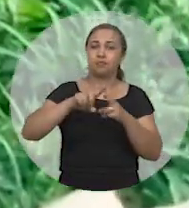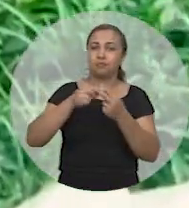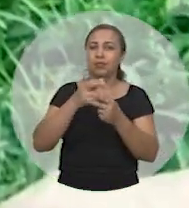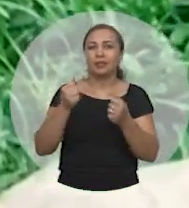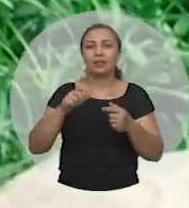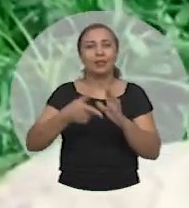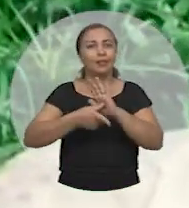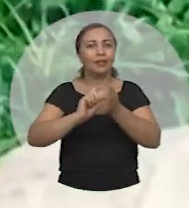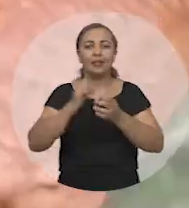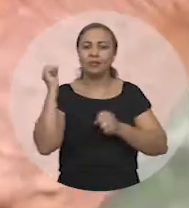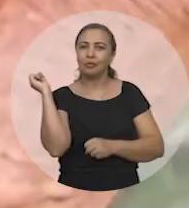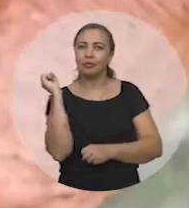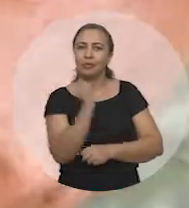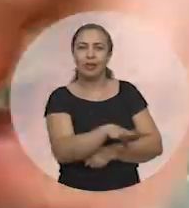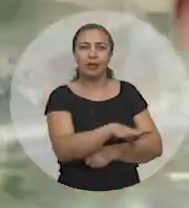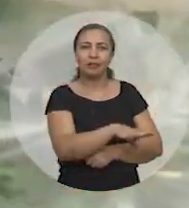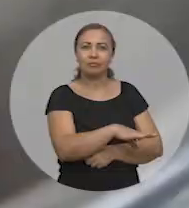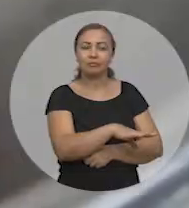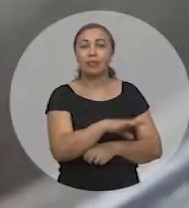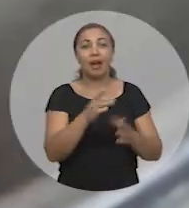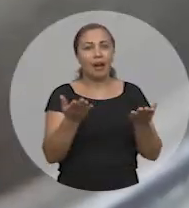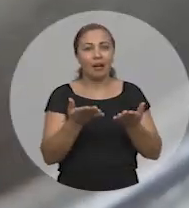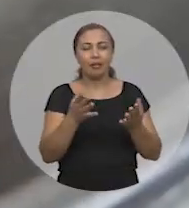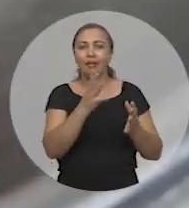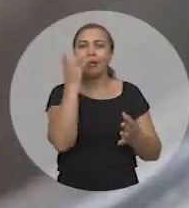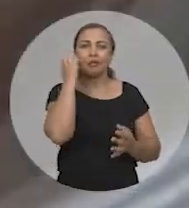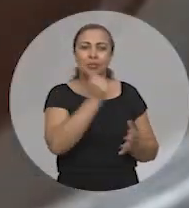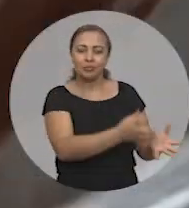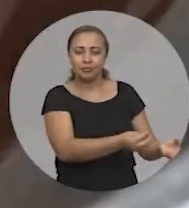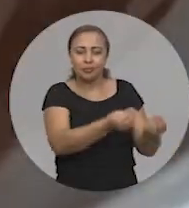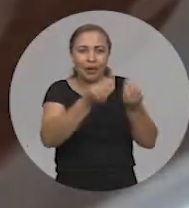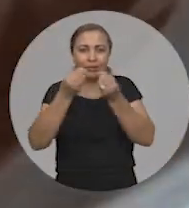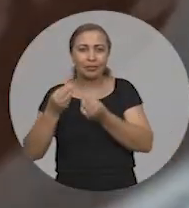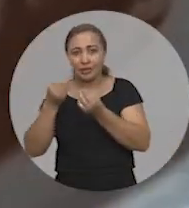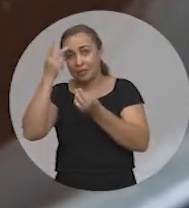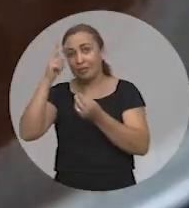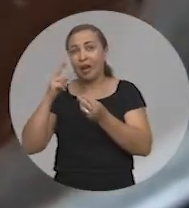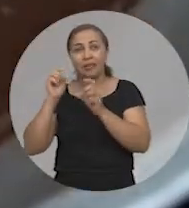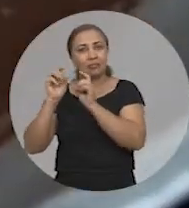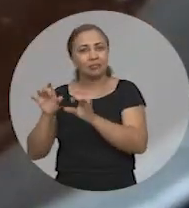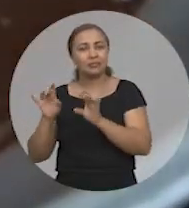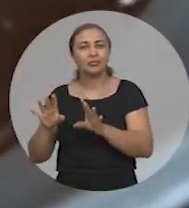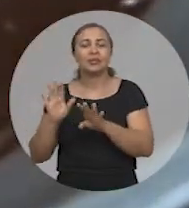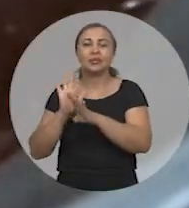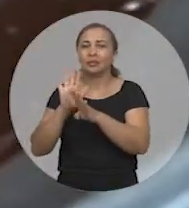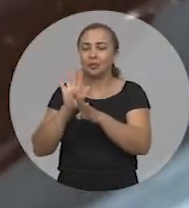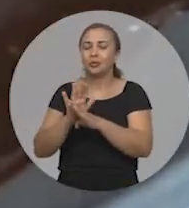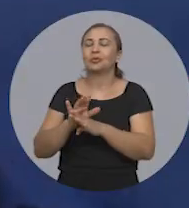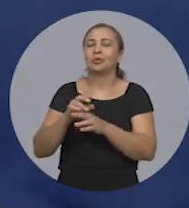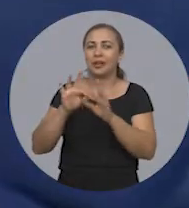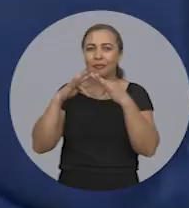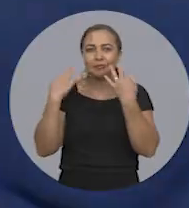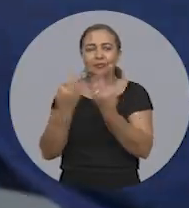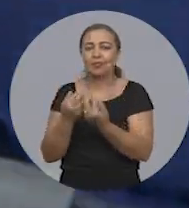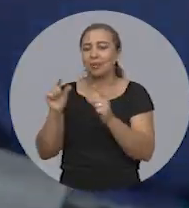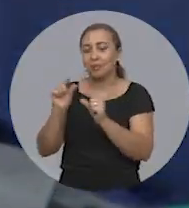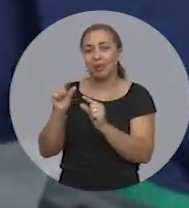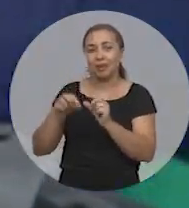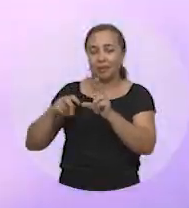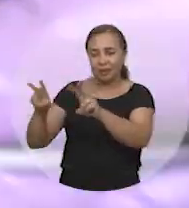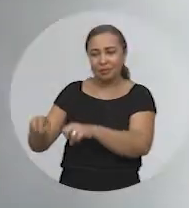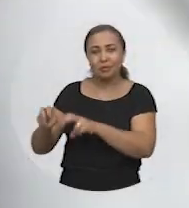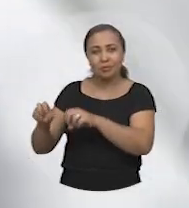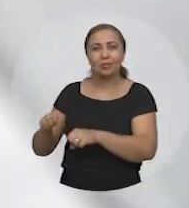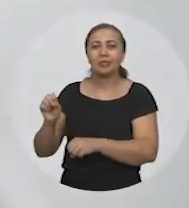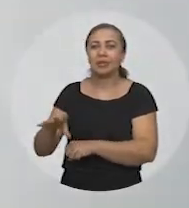né do cacau que era desperdiçado né que era jogado fora então isso daí é ajuda a esses